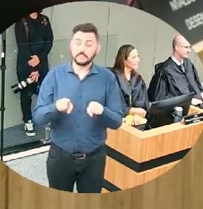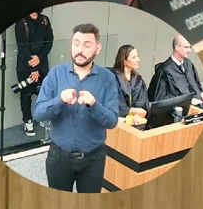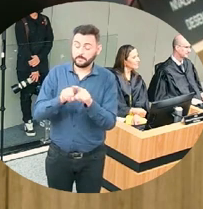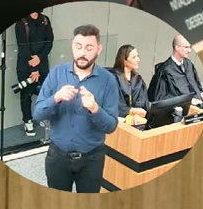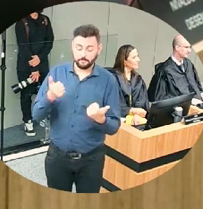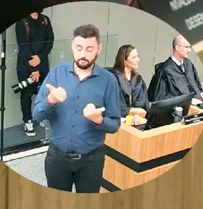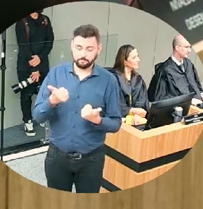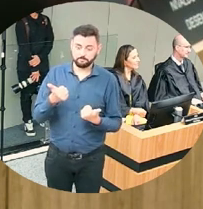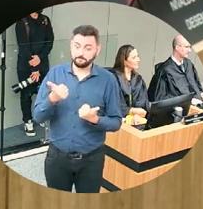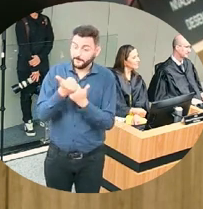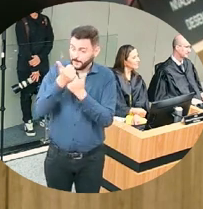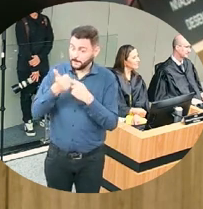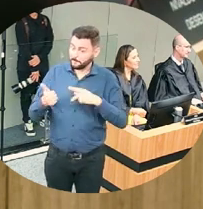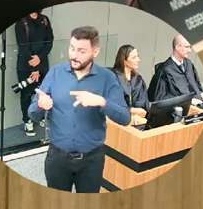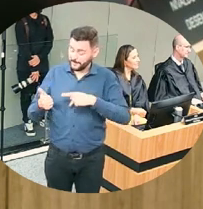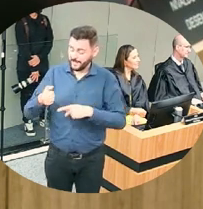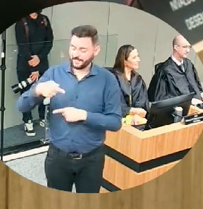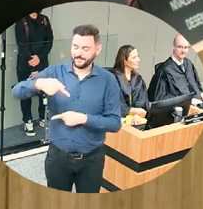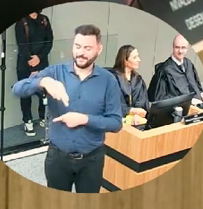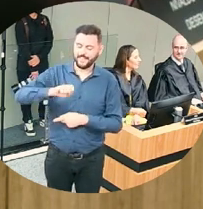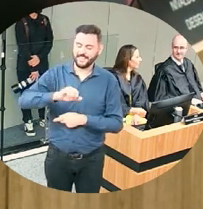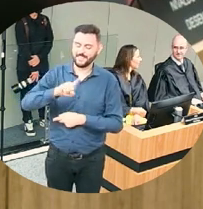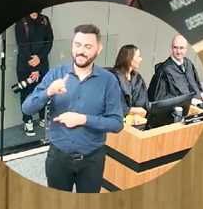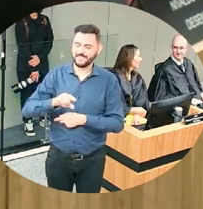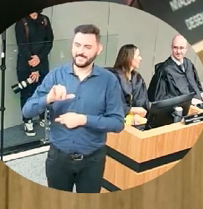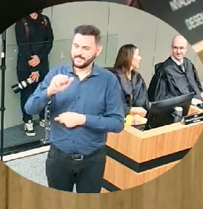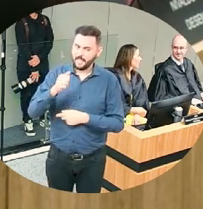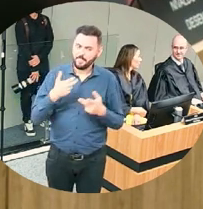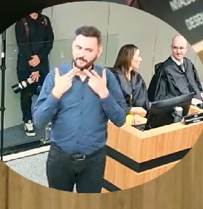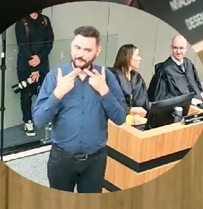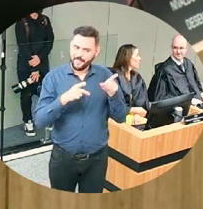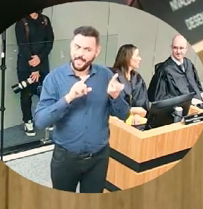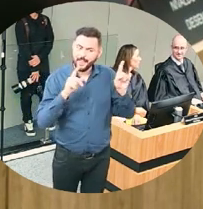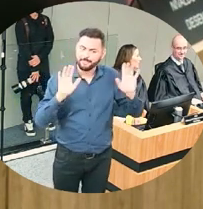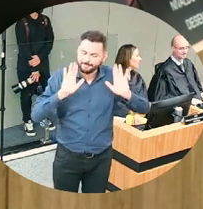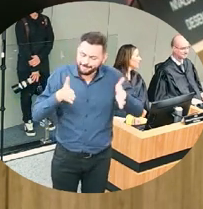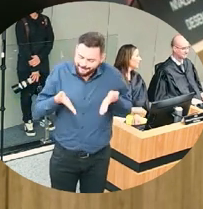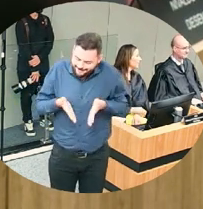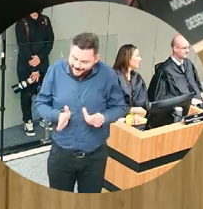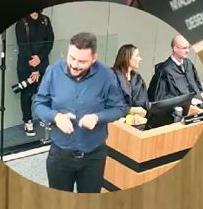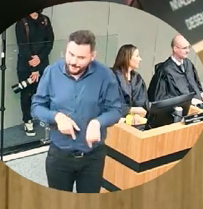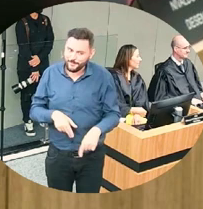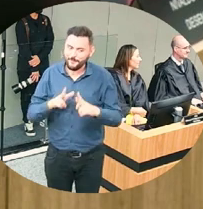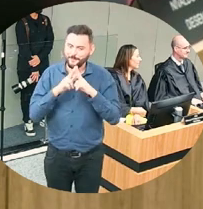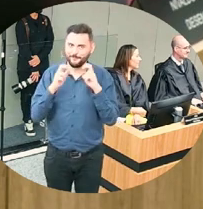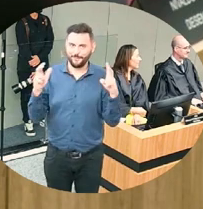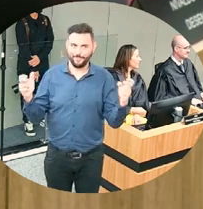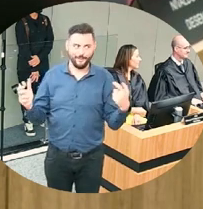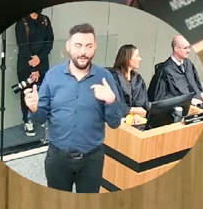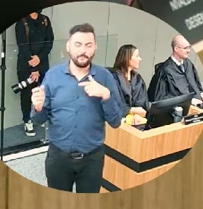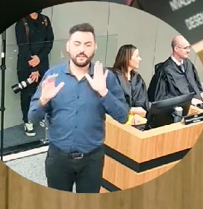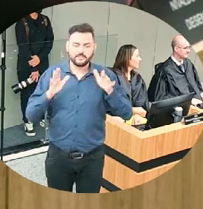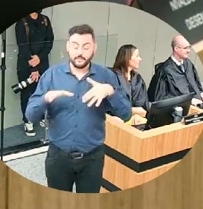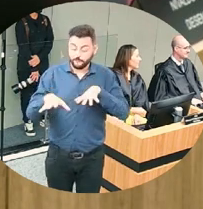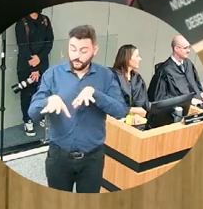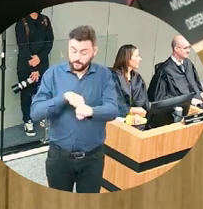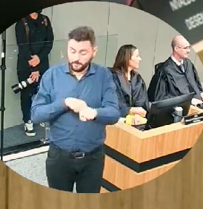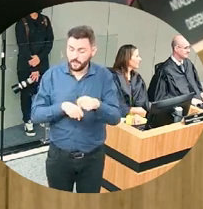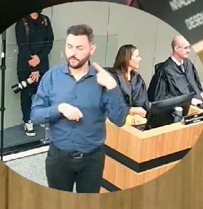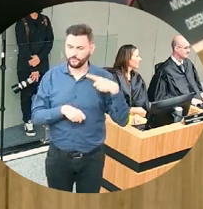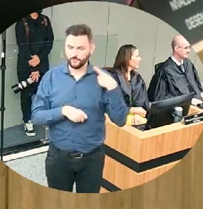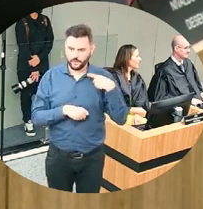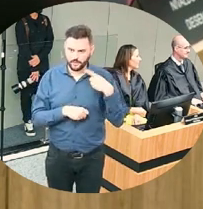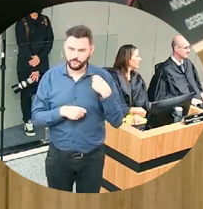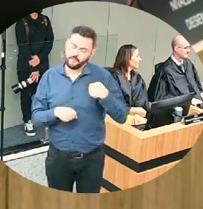Késia de arújo Duarte nieves Gonzales é natural de Florianópolis formada em direito pela